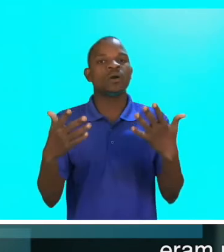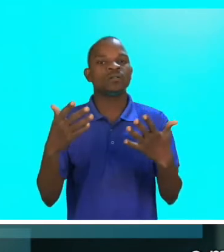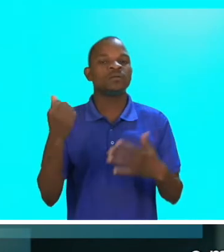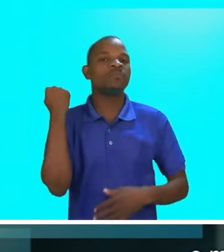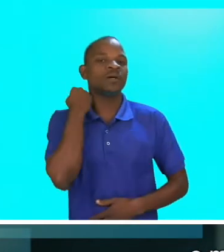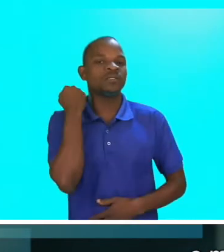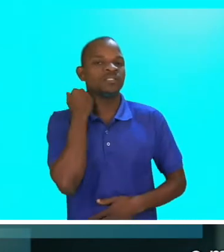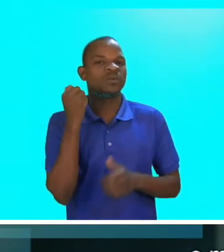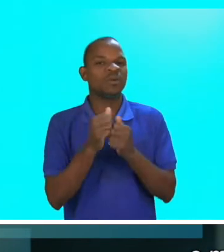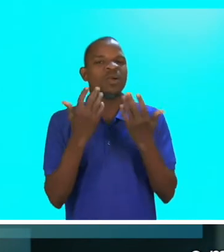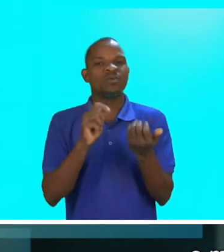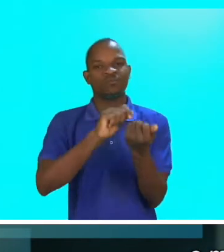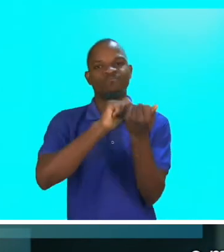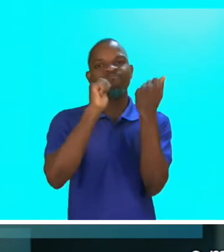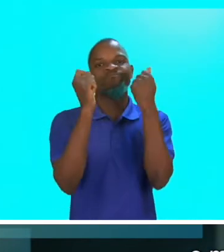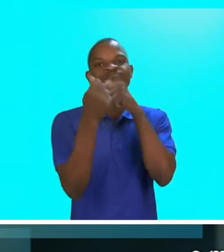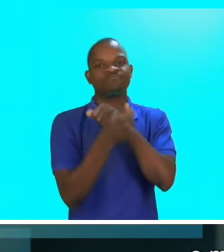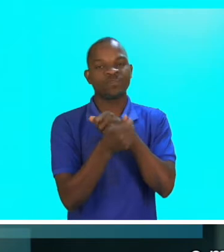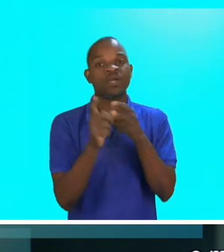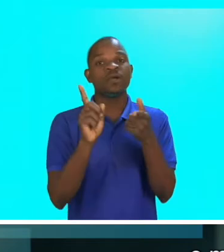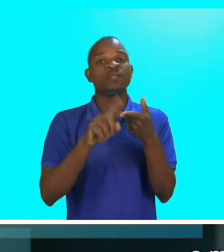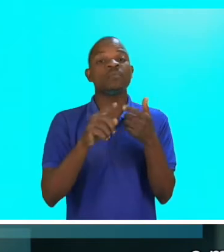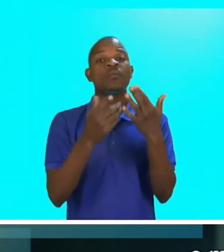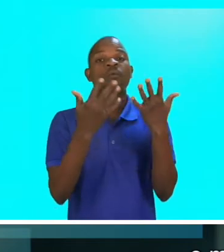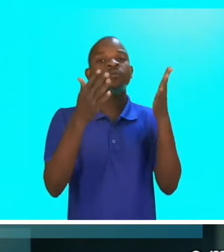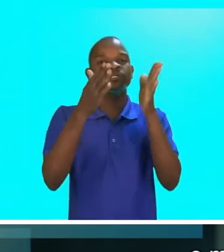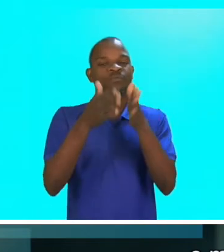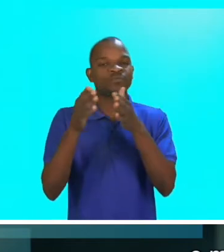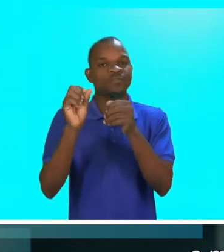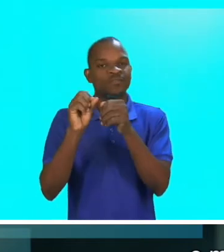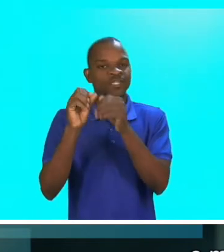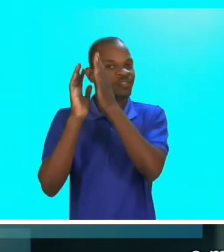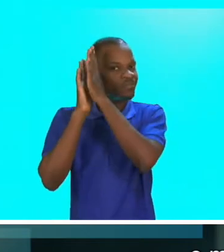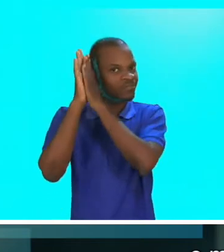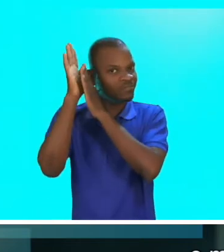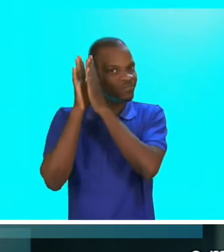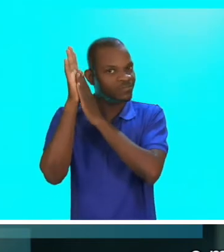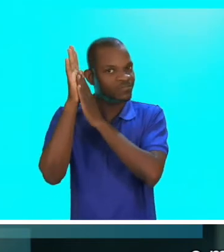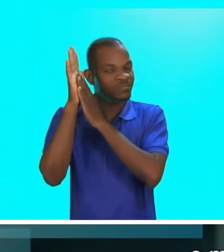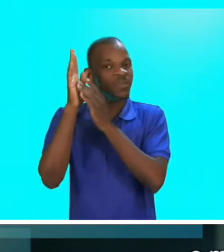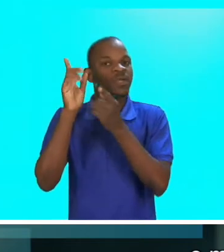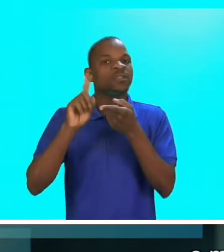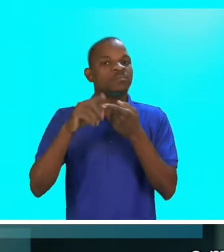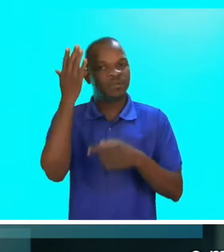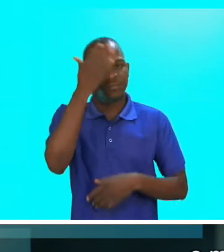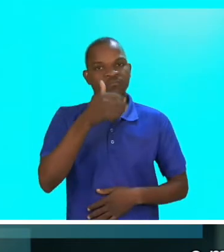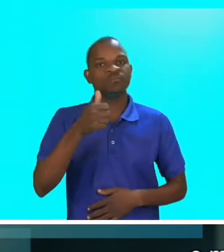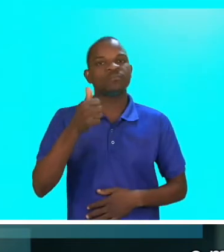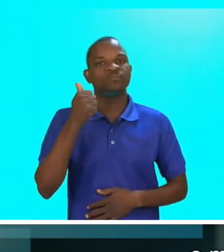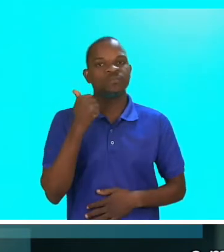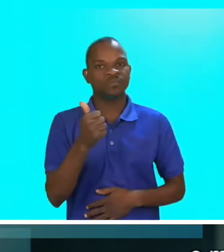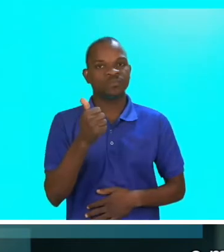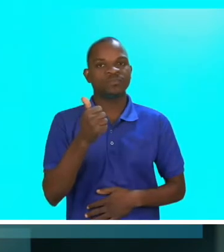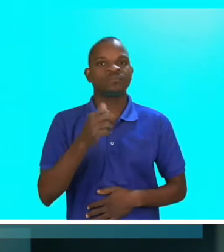estão civilizadas. E muitos podem mesmo em fazer dreads. É mais bonito.